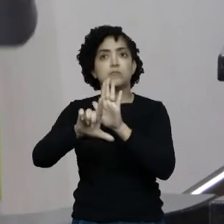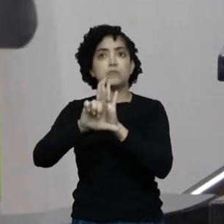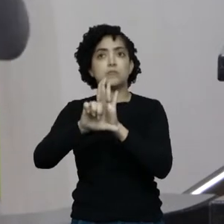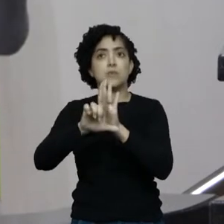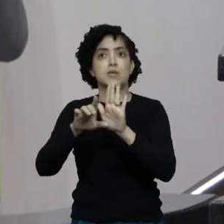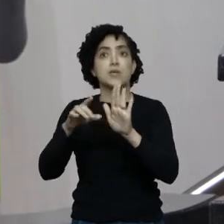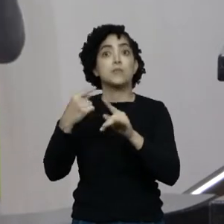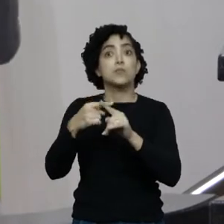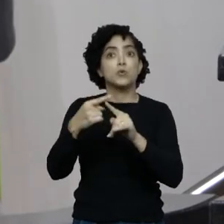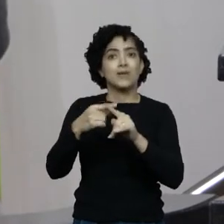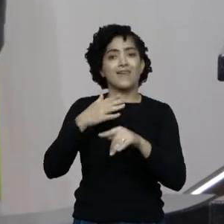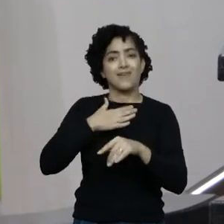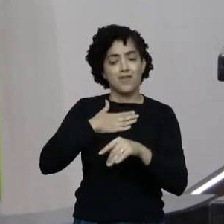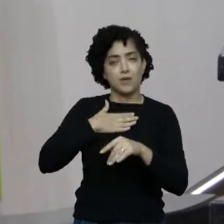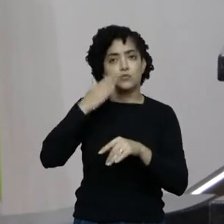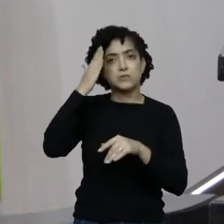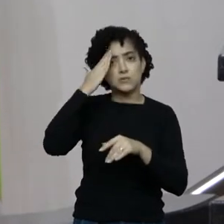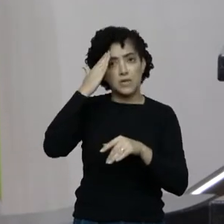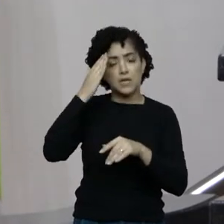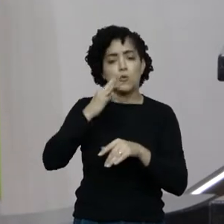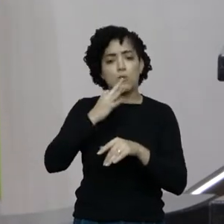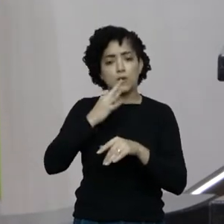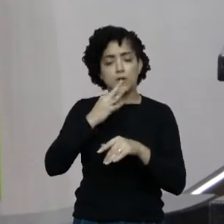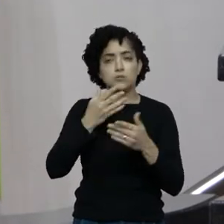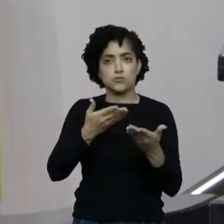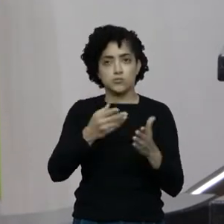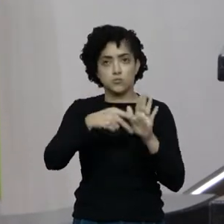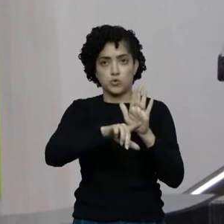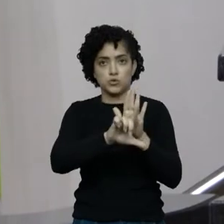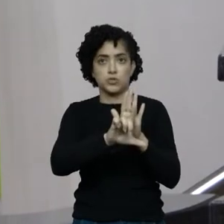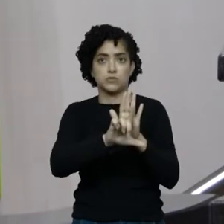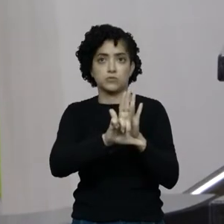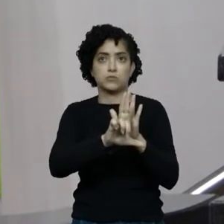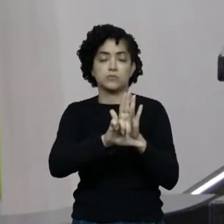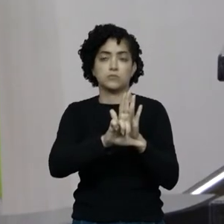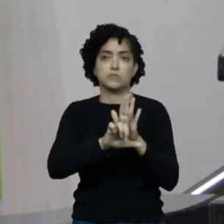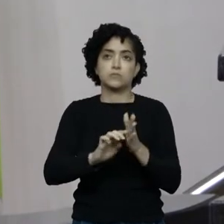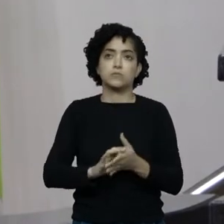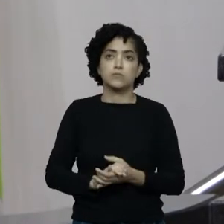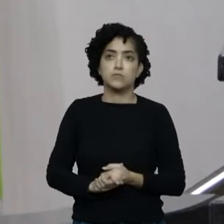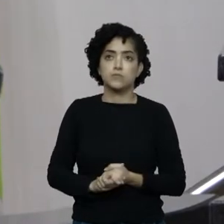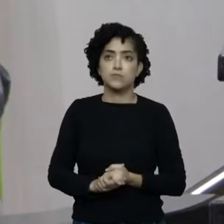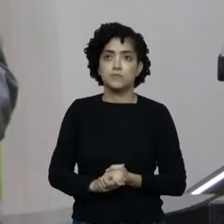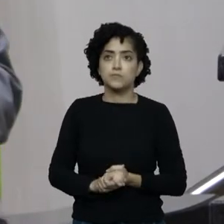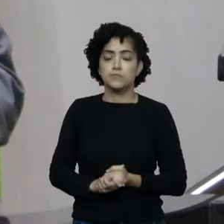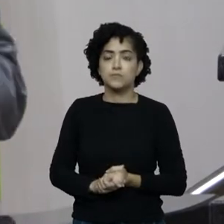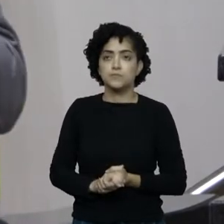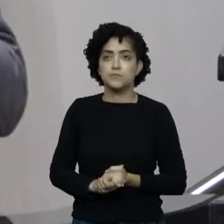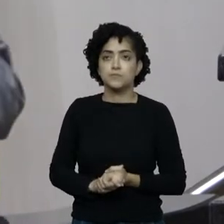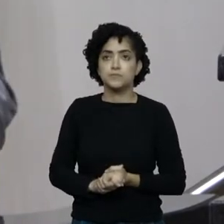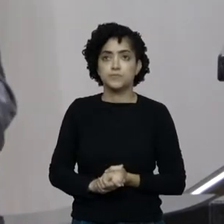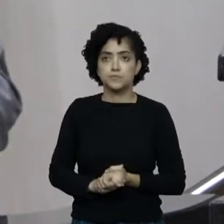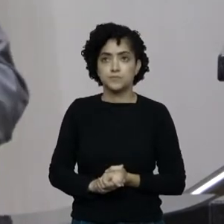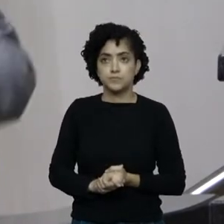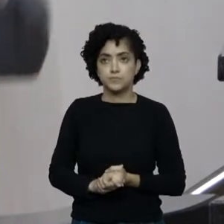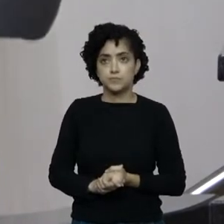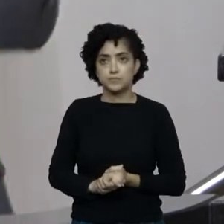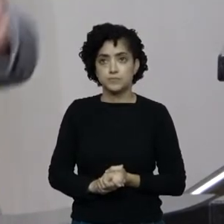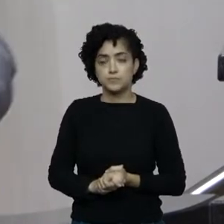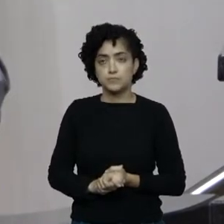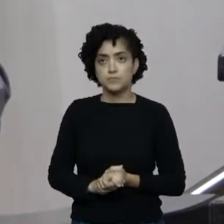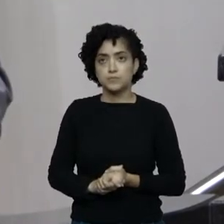eu conheço o dia dele e eu conheço o que eu conheço nós